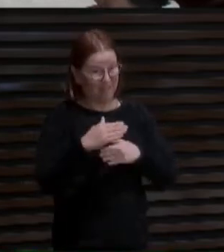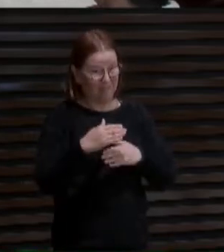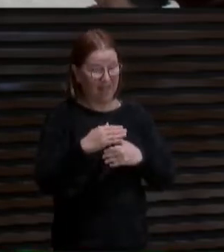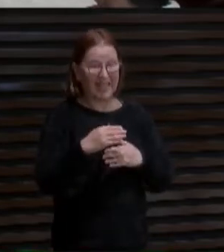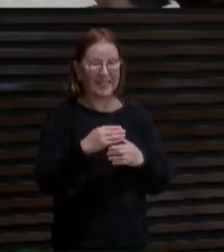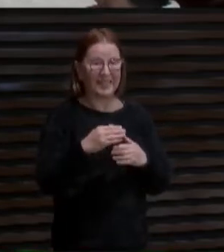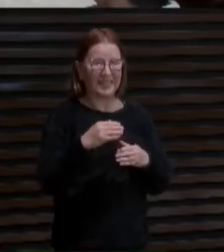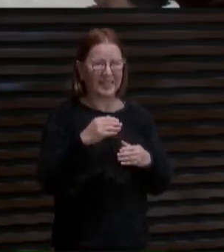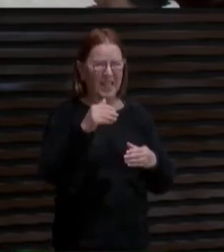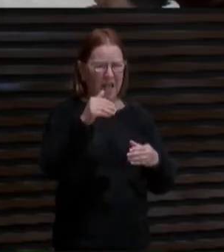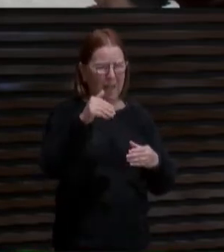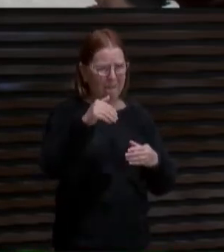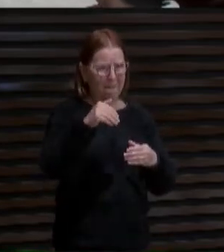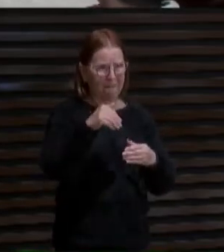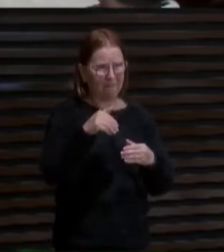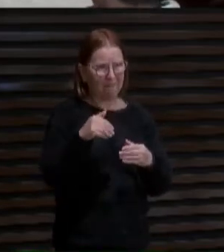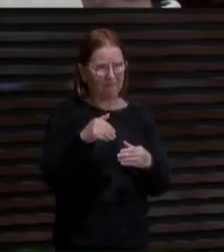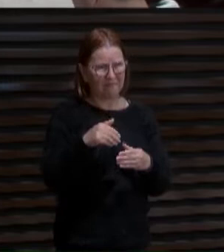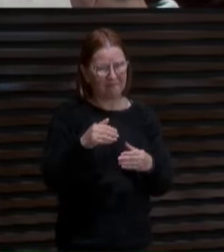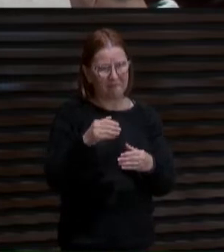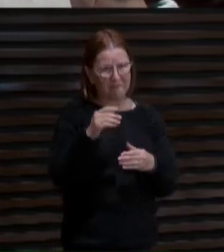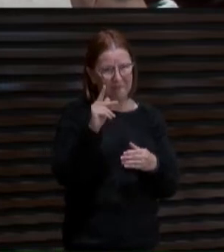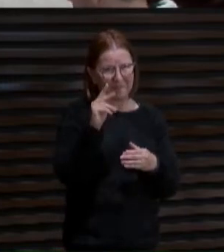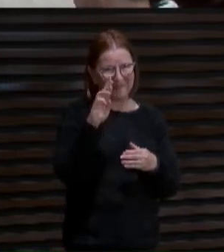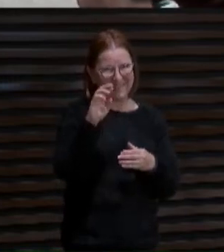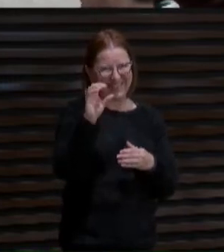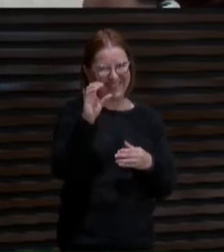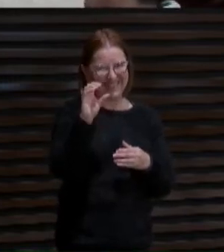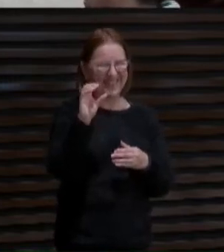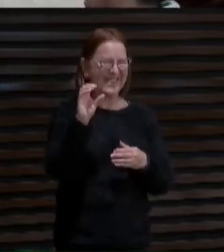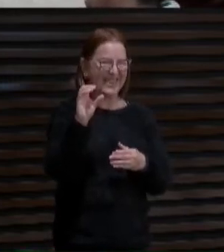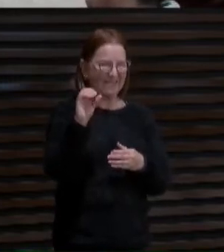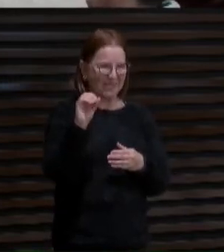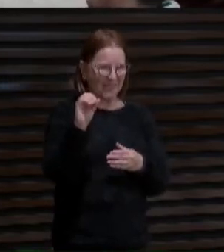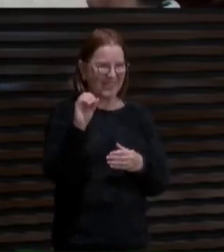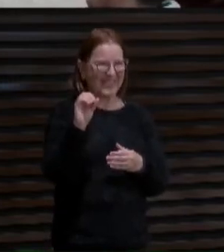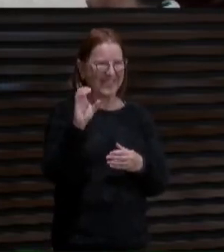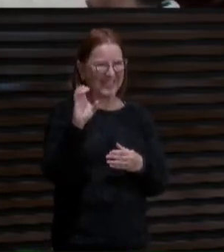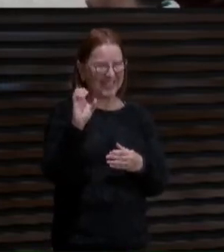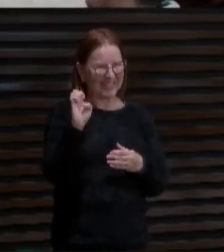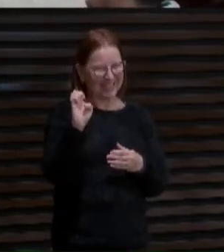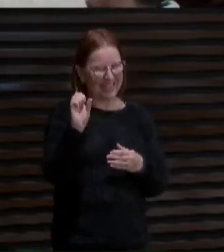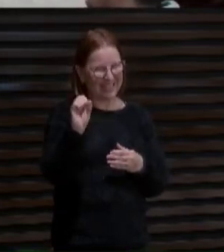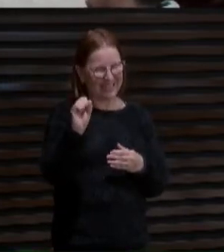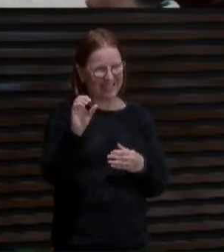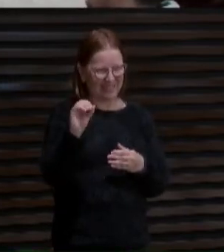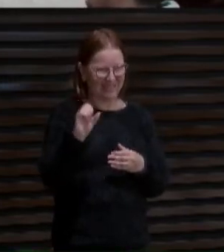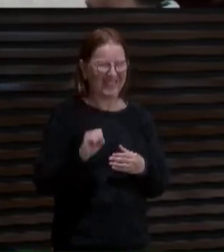lembra daquilo que Jesus disse lá em Lucas 6 digo-vos porém a voz outros que me